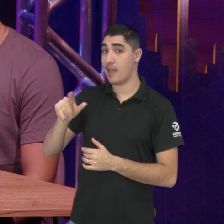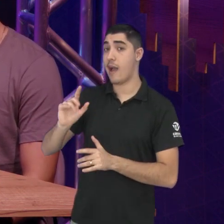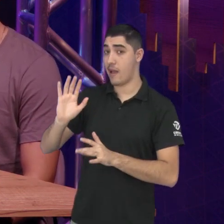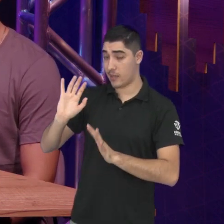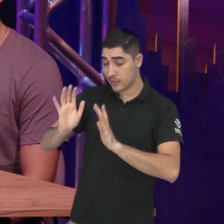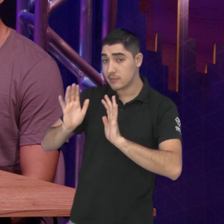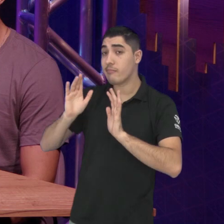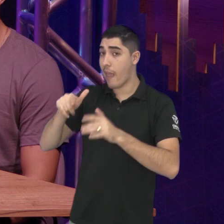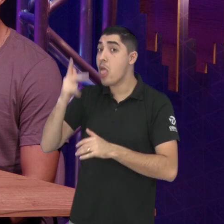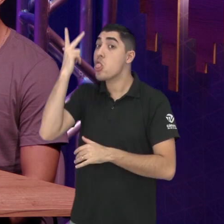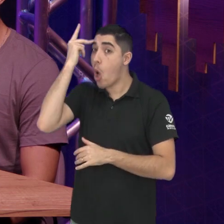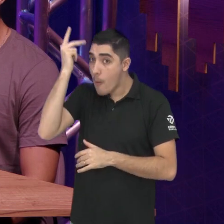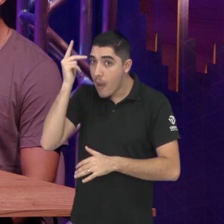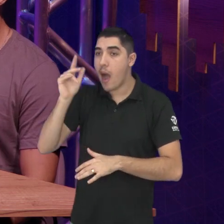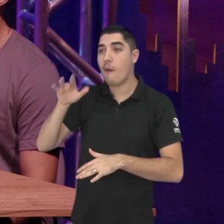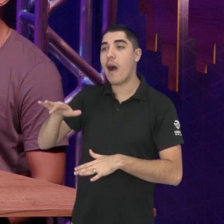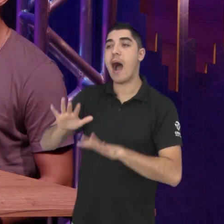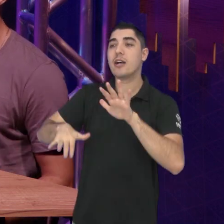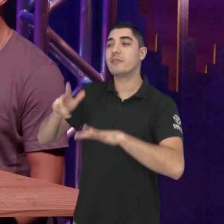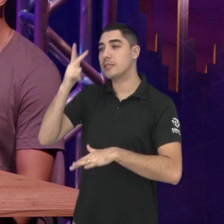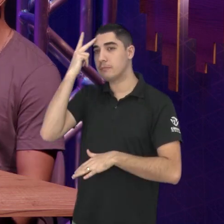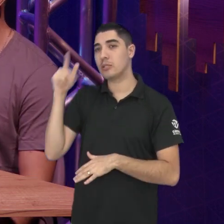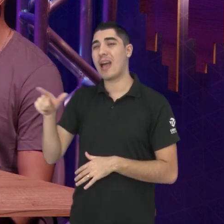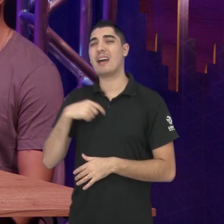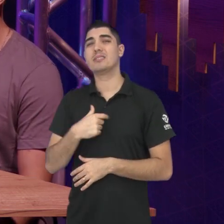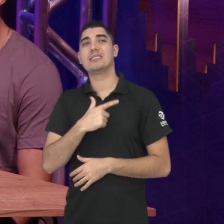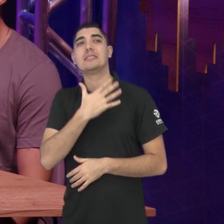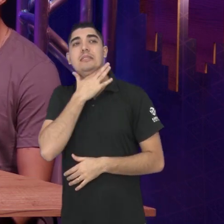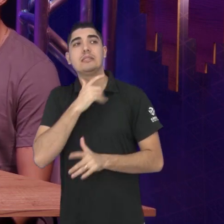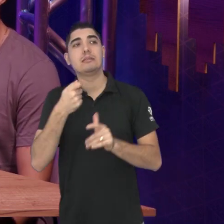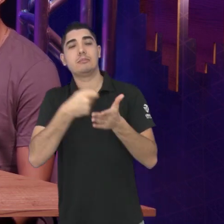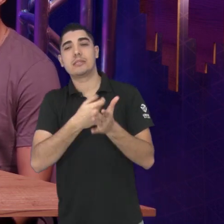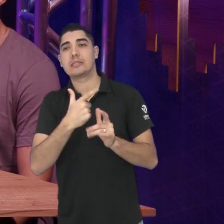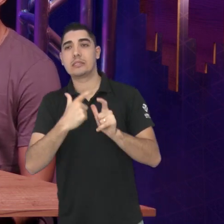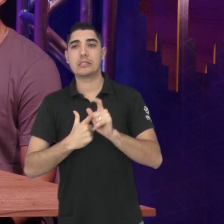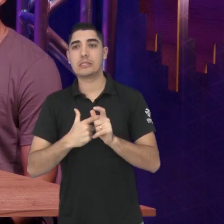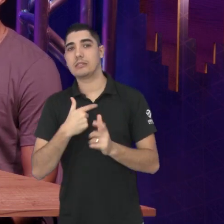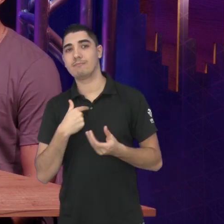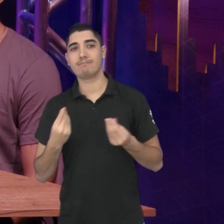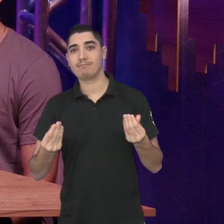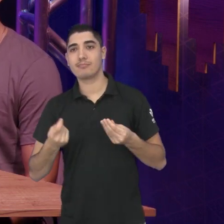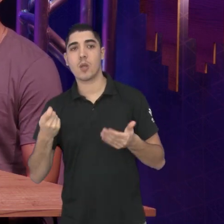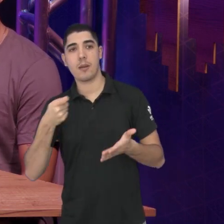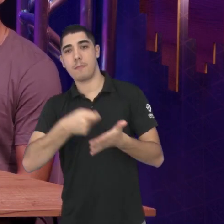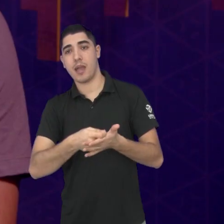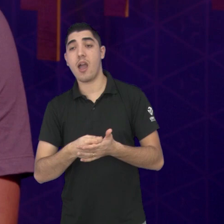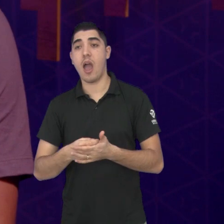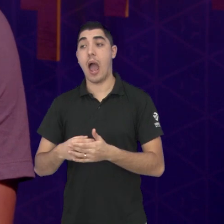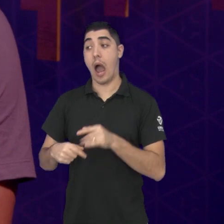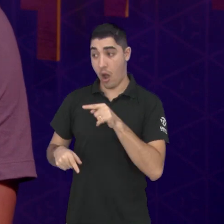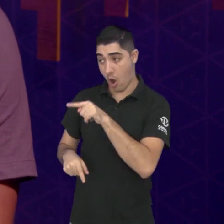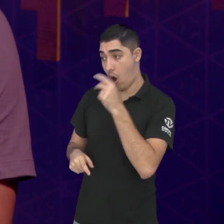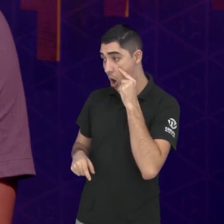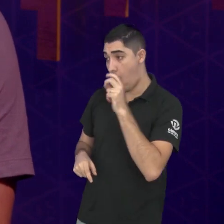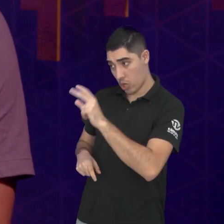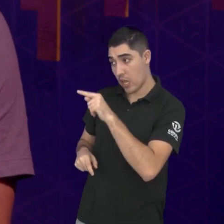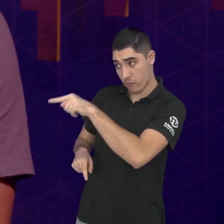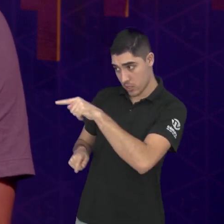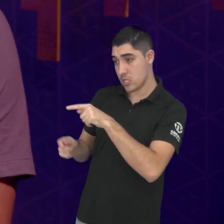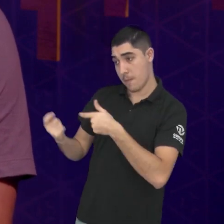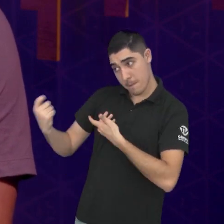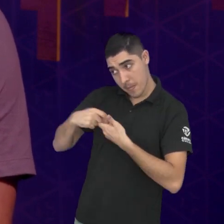fazendas terem essa questão de dívida, né, com o empregador. Então, trabalha em troca de moradia